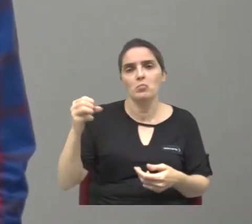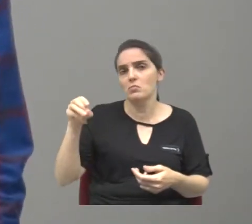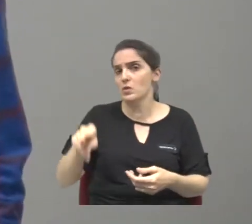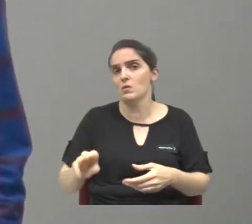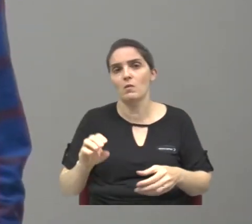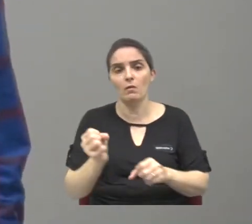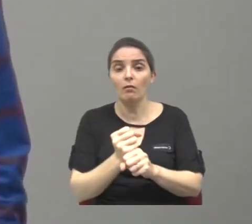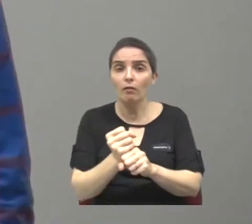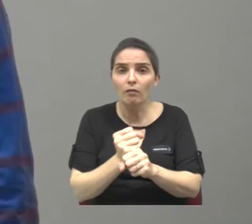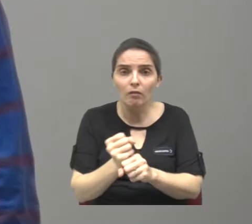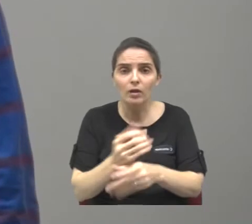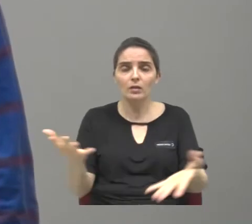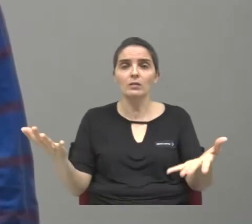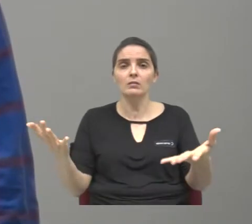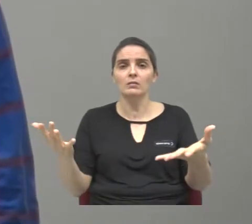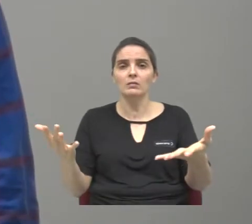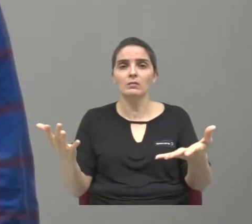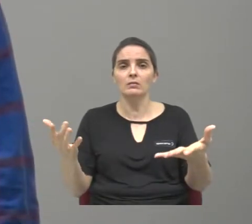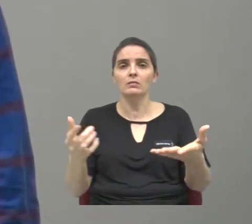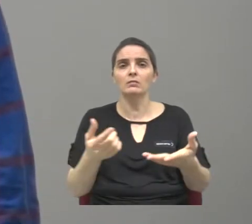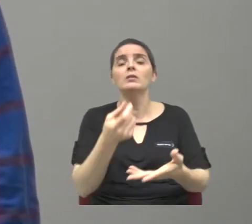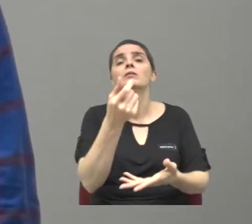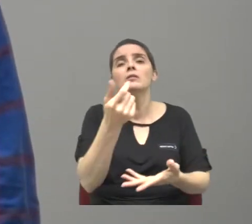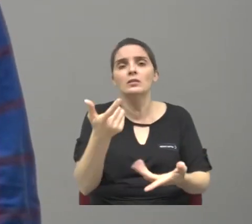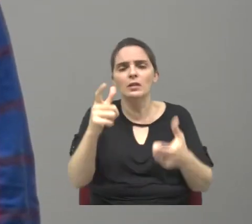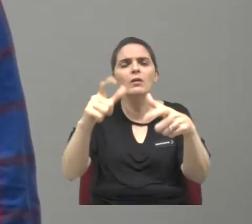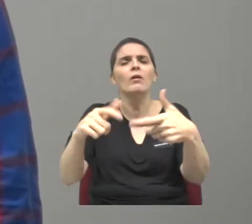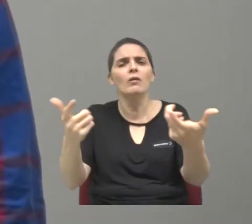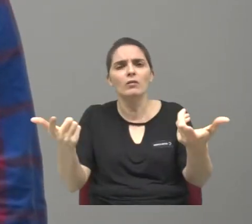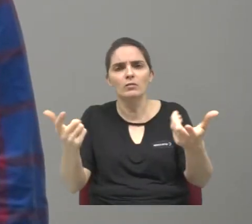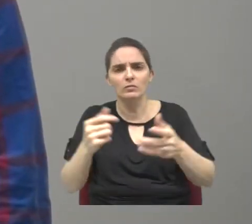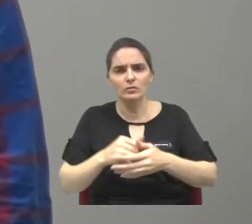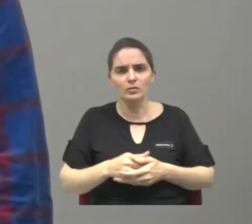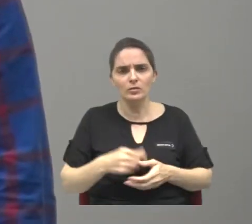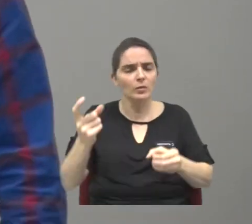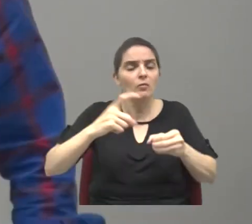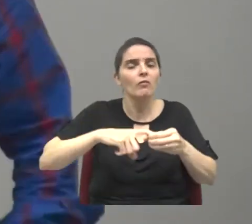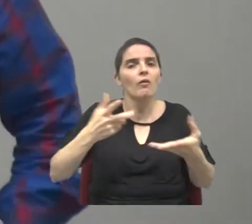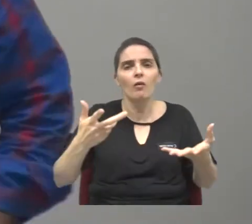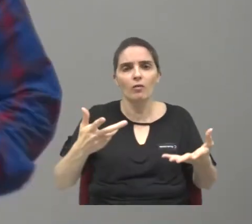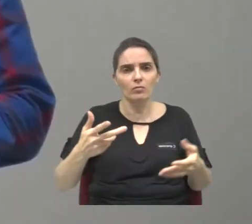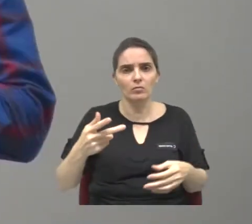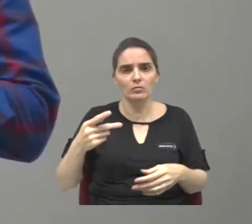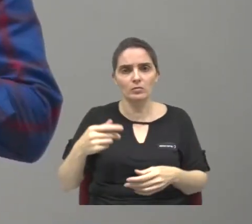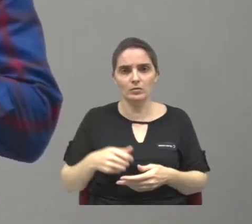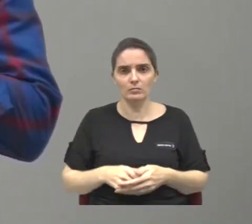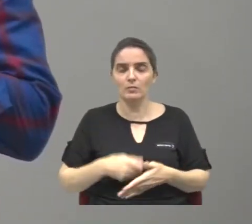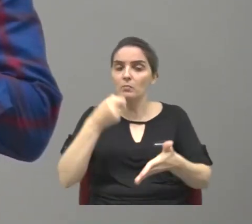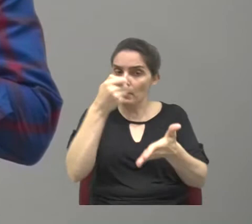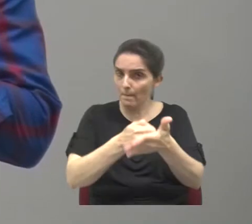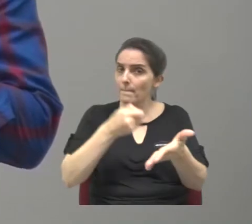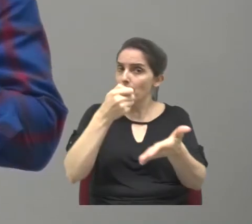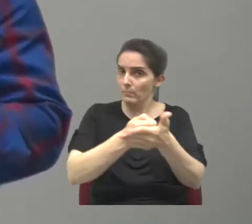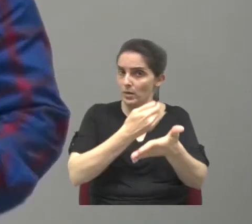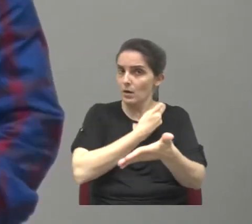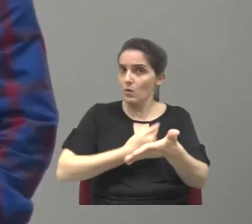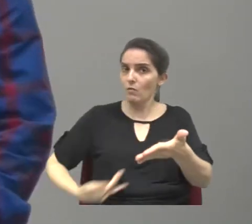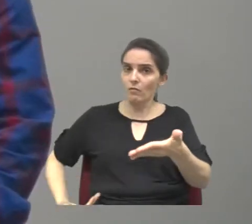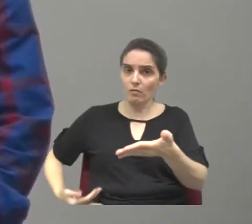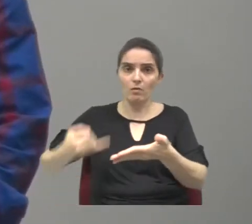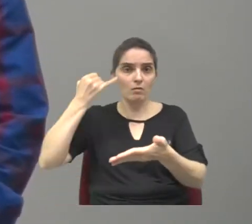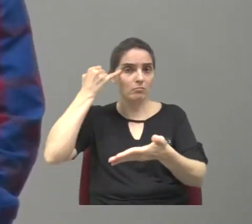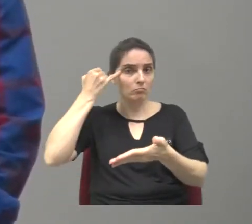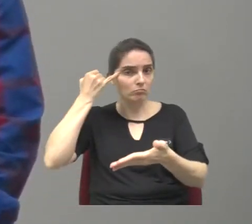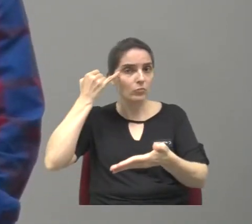E cadê o dinheiro de volta? Então, nós temos que cobrar o senhor governador, seja ele quem